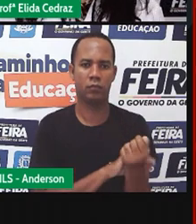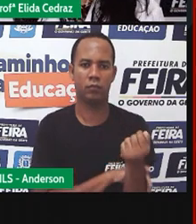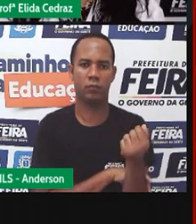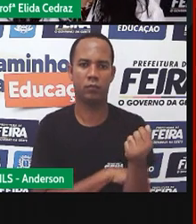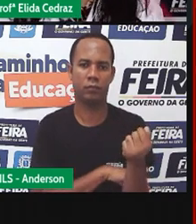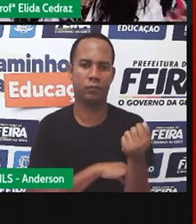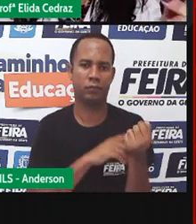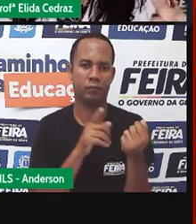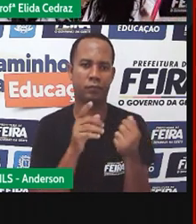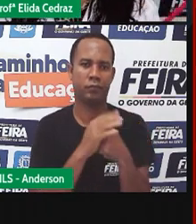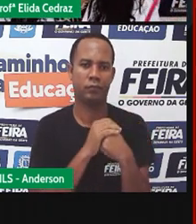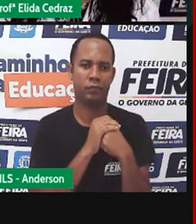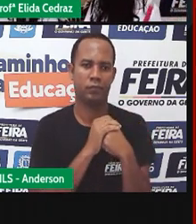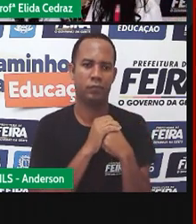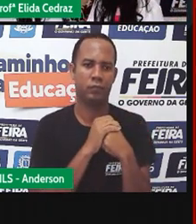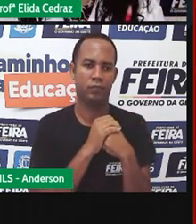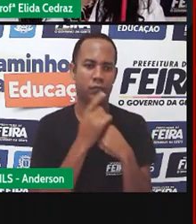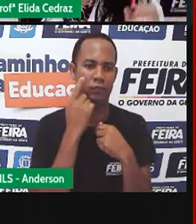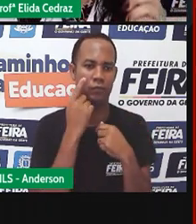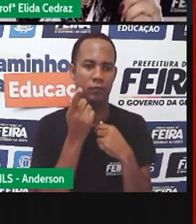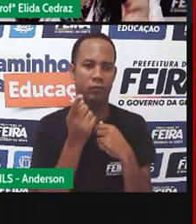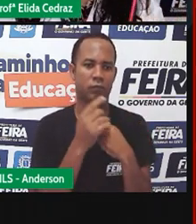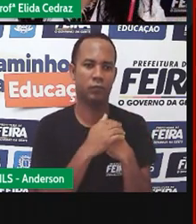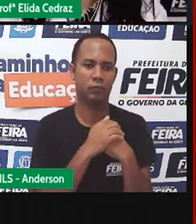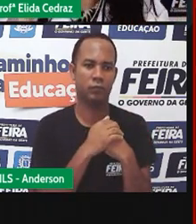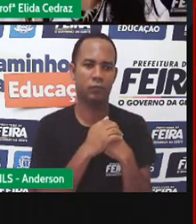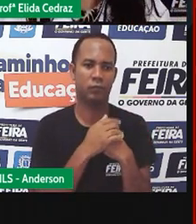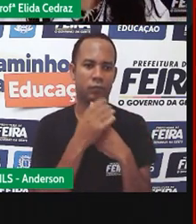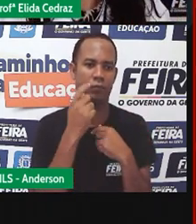Isso. E o lápis? Observe que